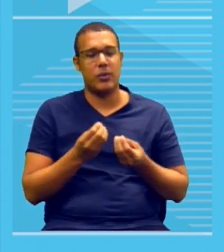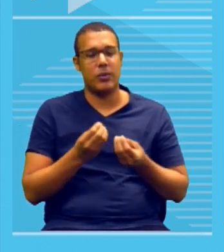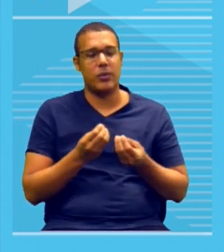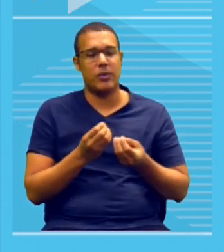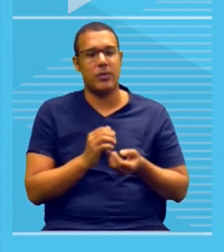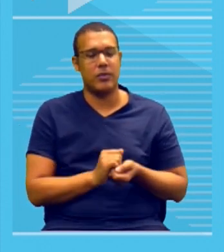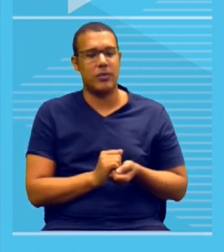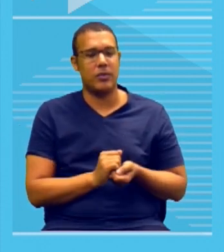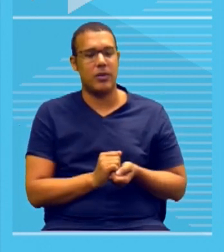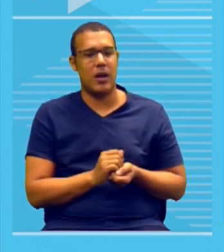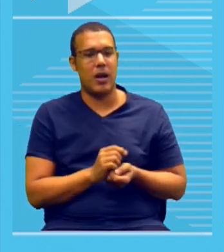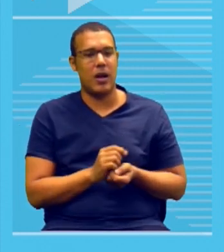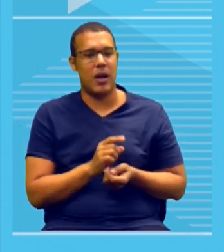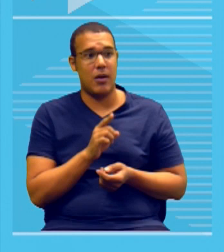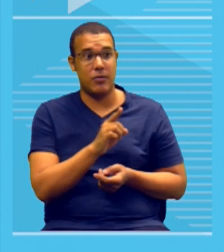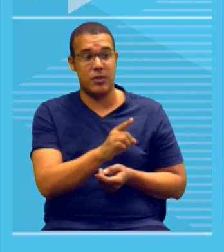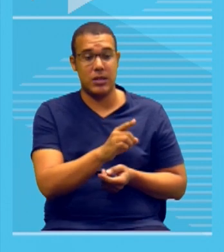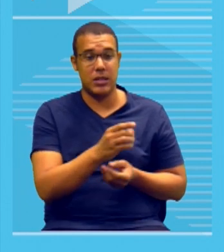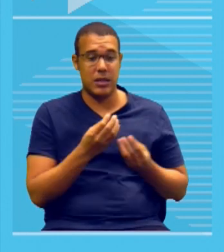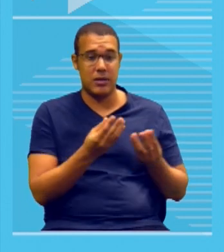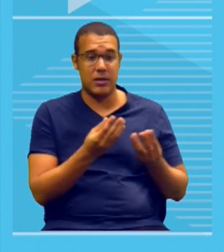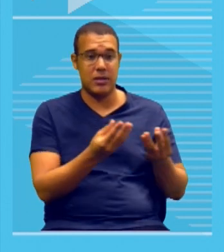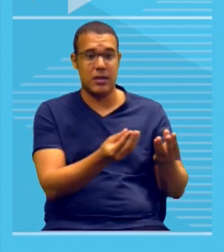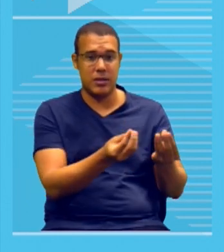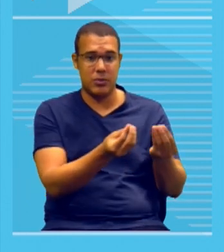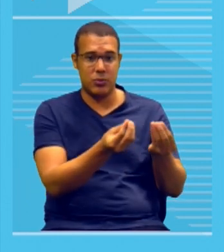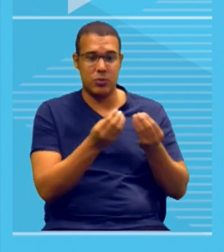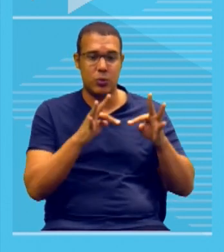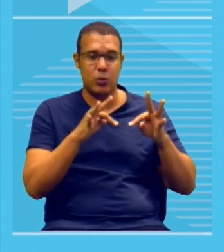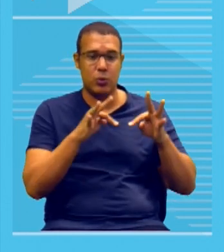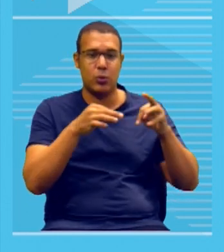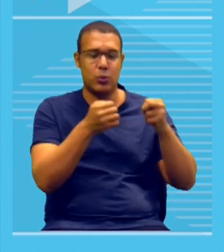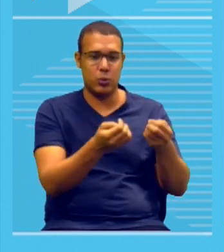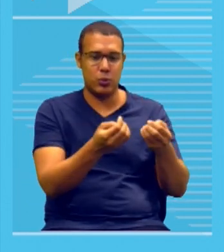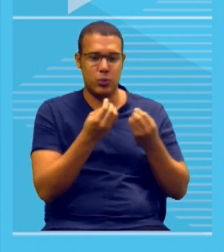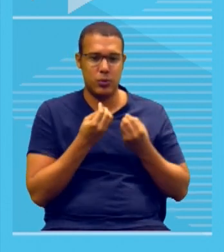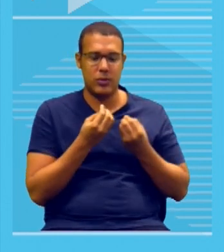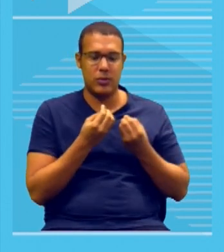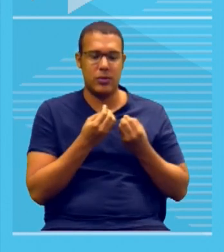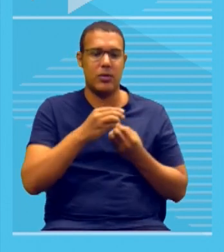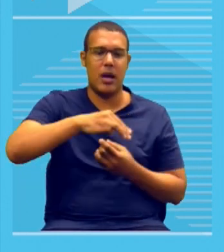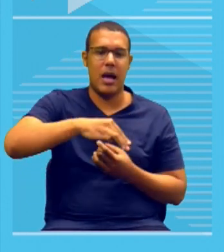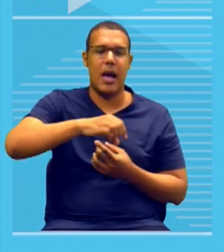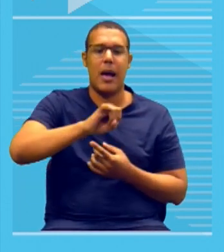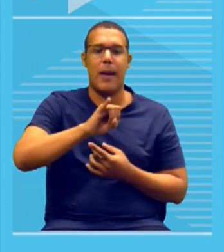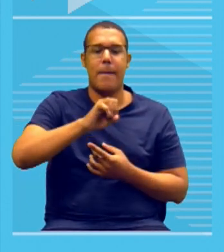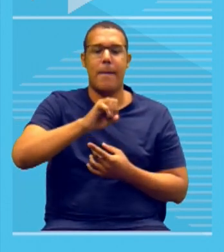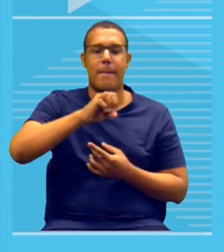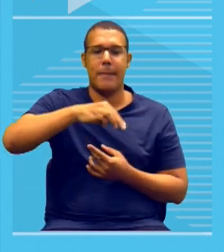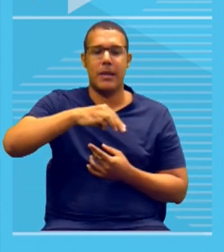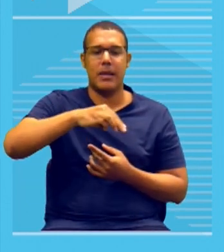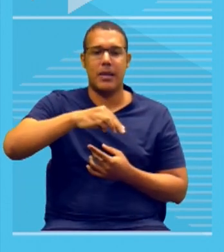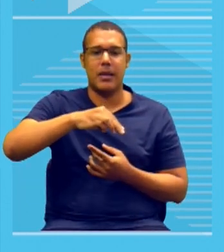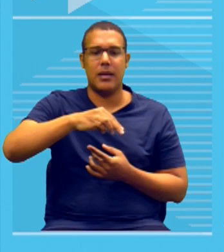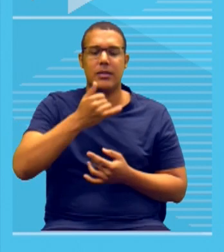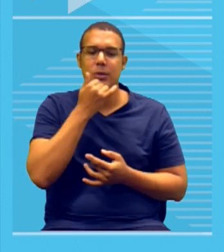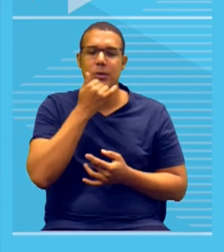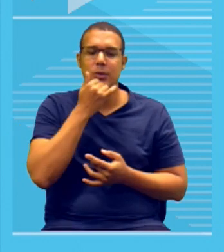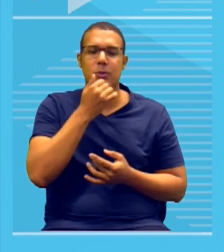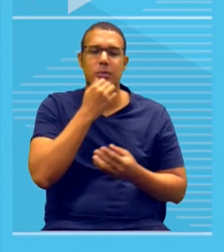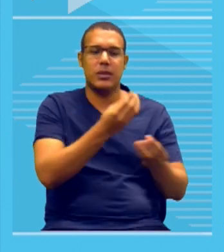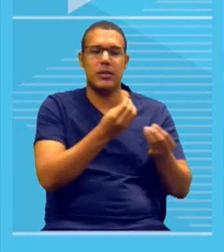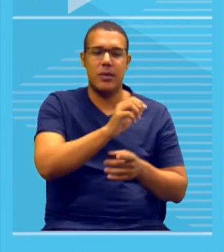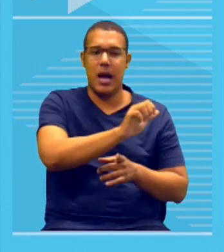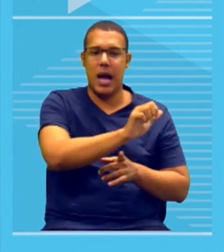deu tudo a mim beleza deu tudo a mim